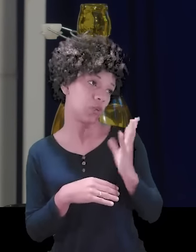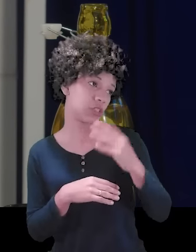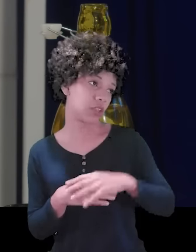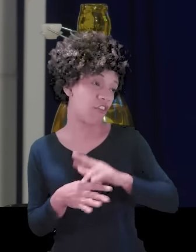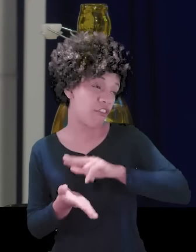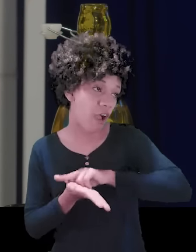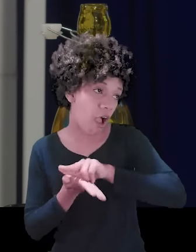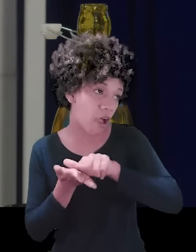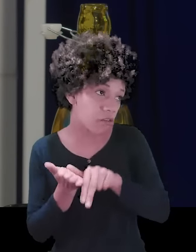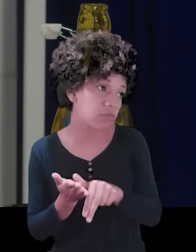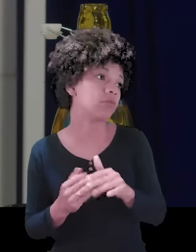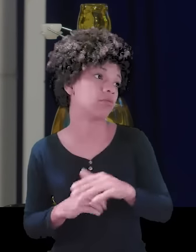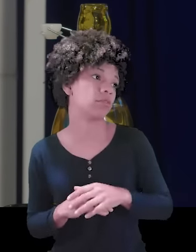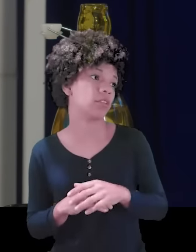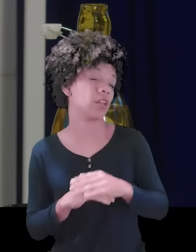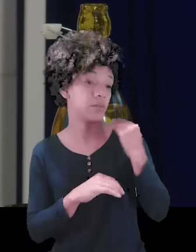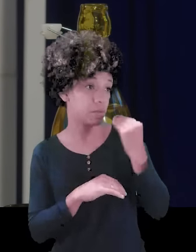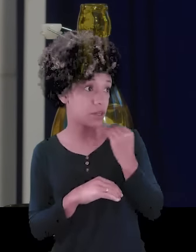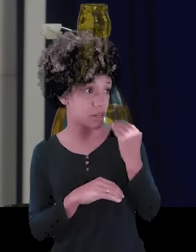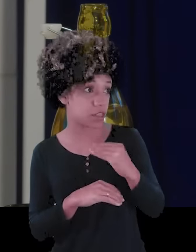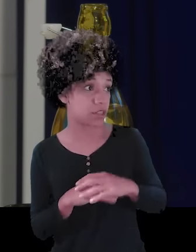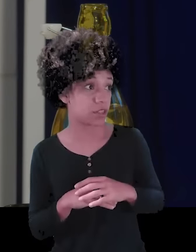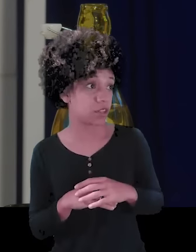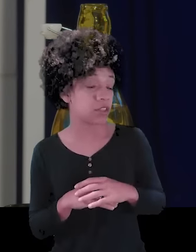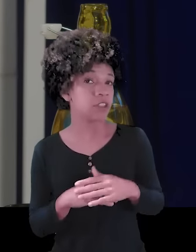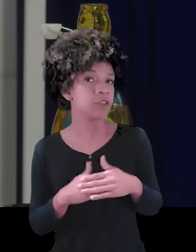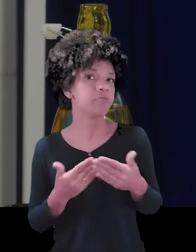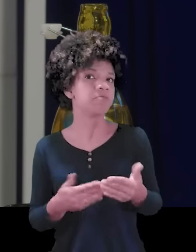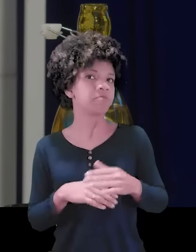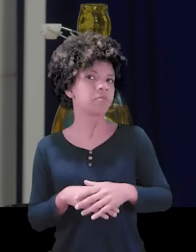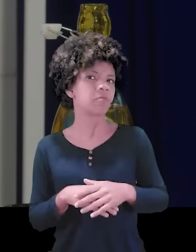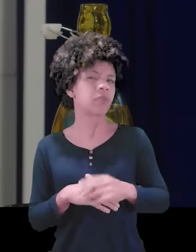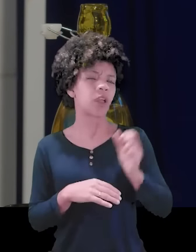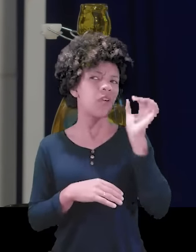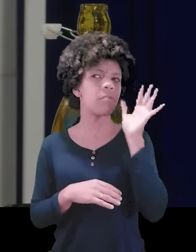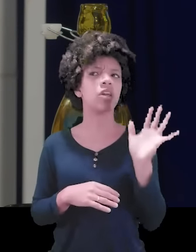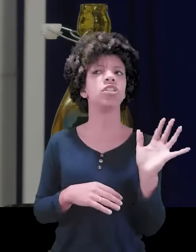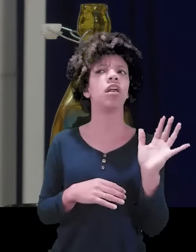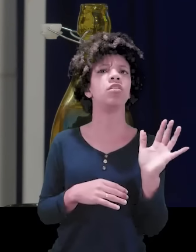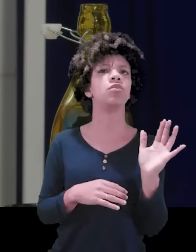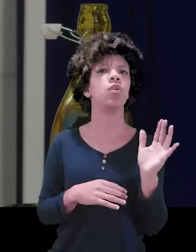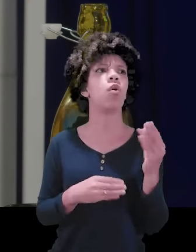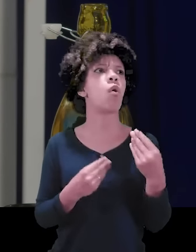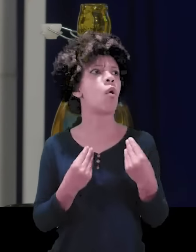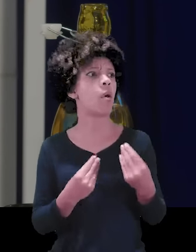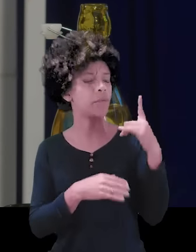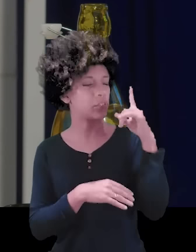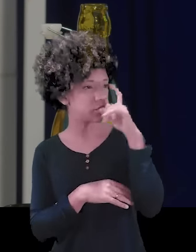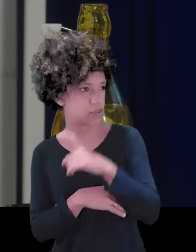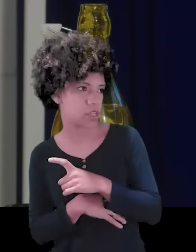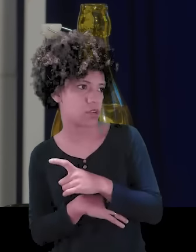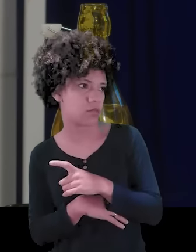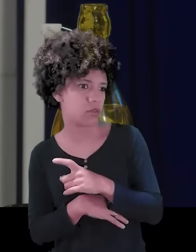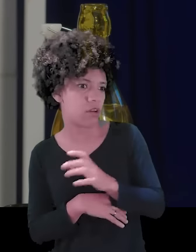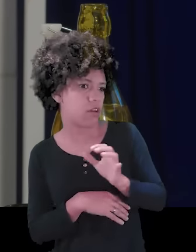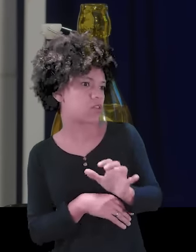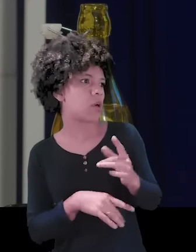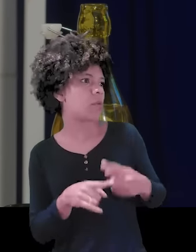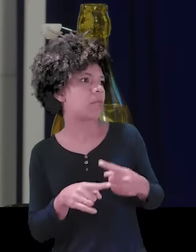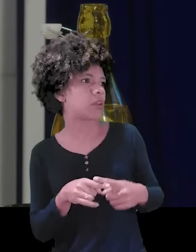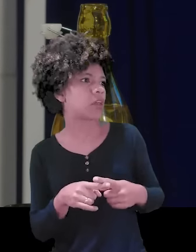vários vários casos e é muito eu fico imaginando para essas pessoas o com difícil é